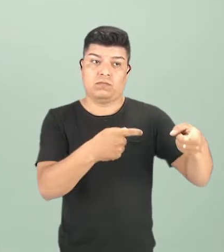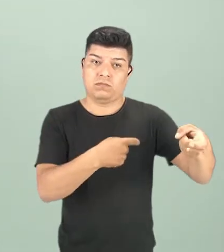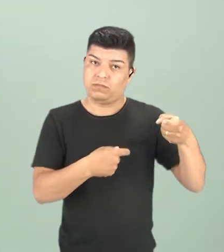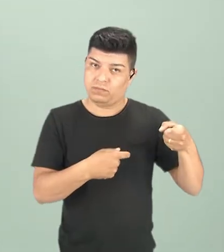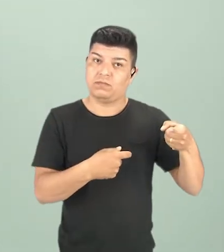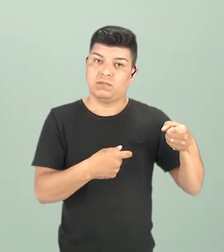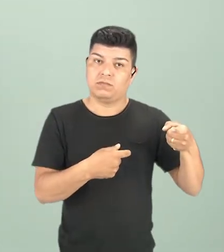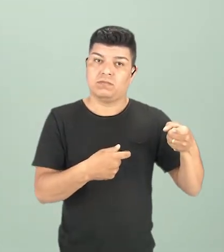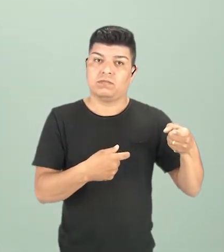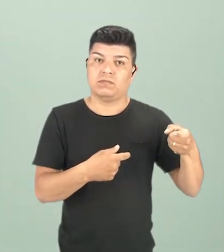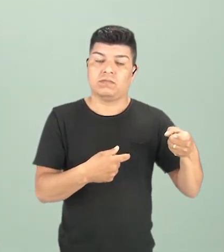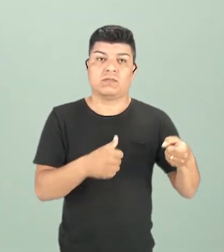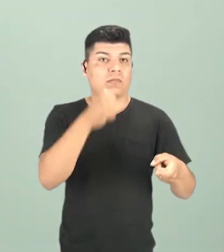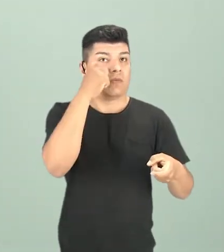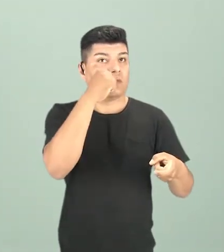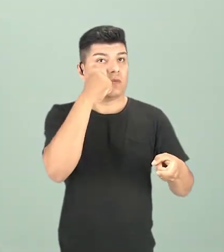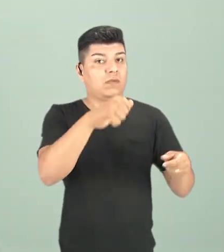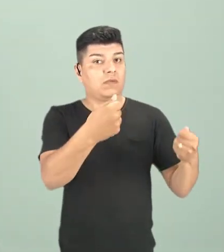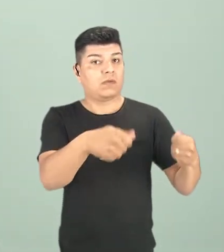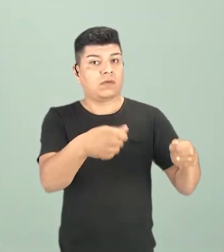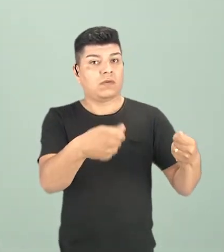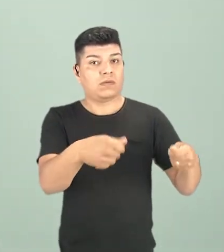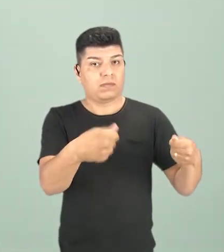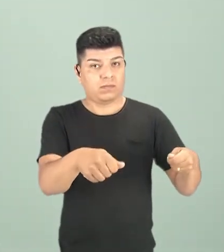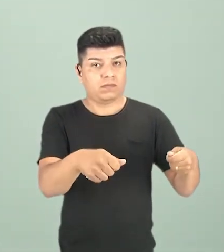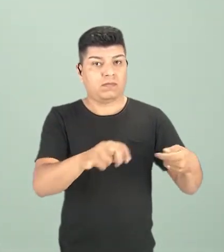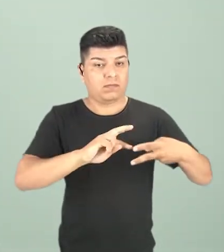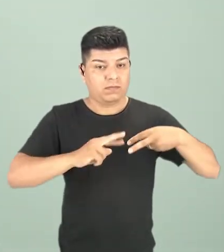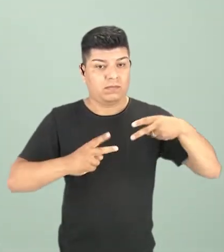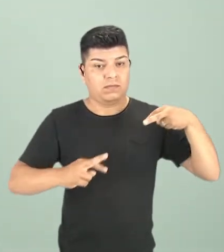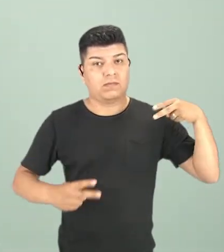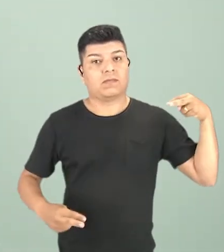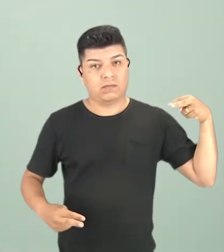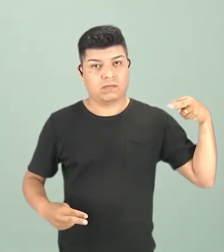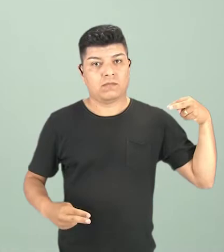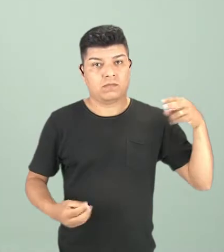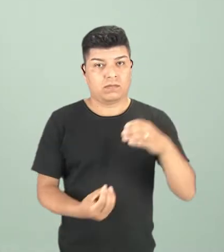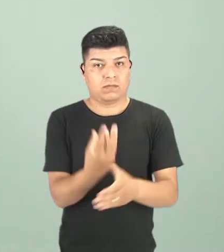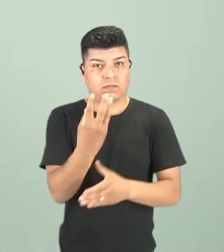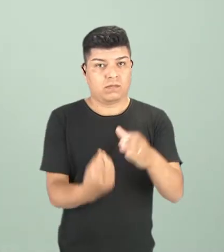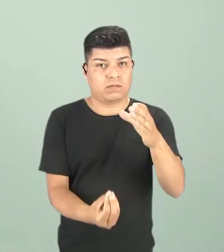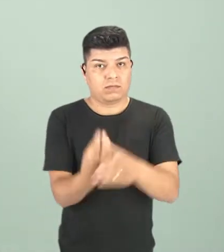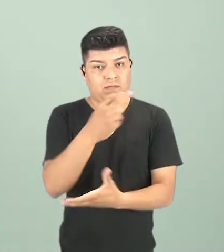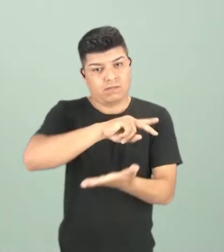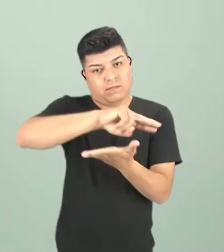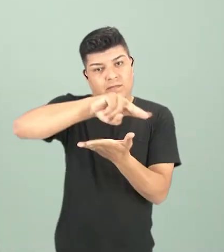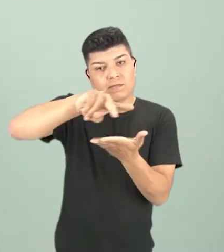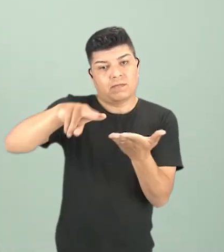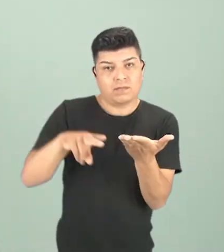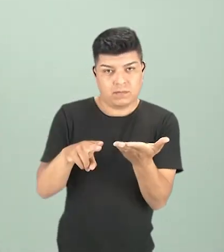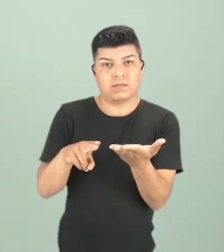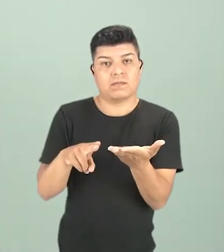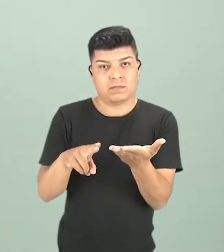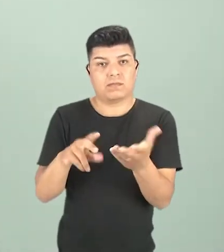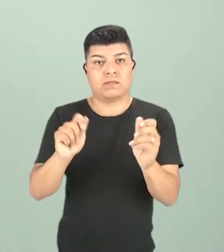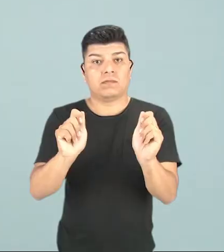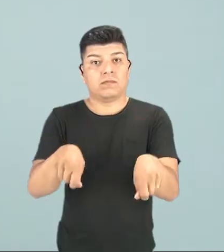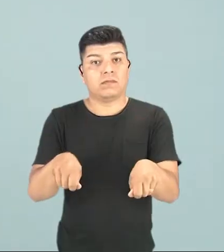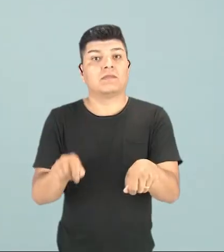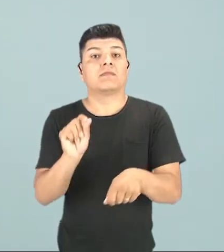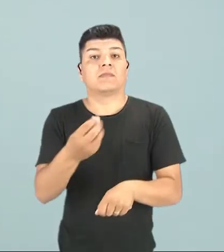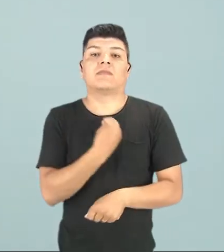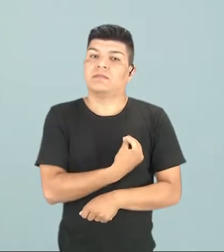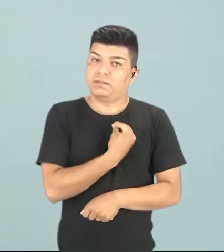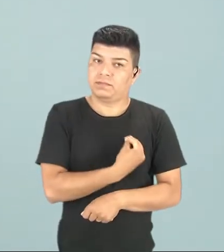X, né? A mulher, ela precisa de uma bagagem genética para a produção de várias coisas, inclusive para poder